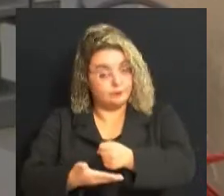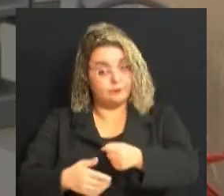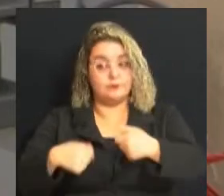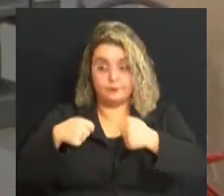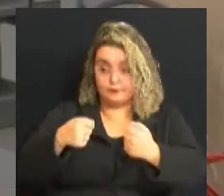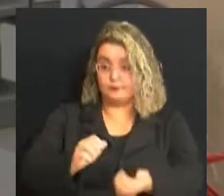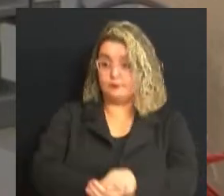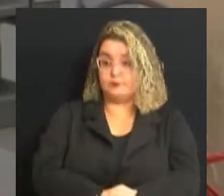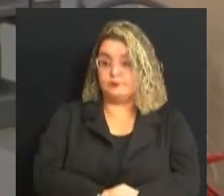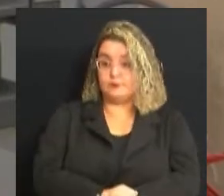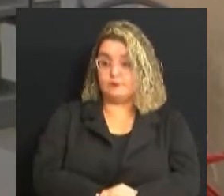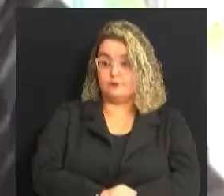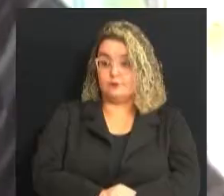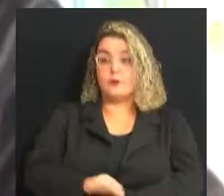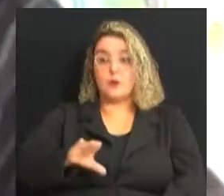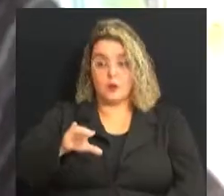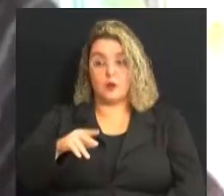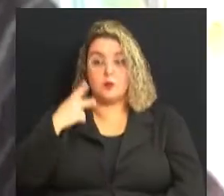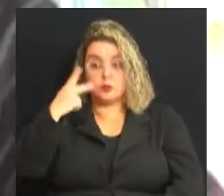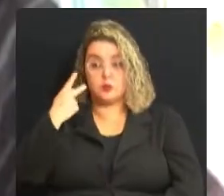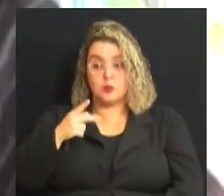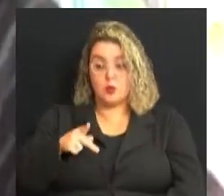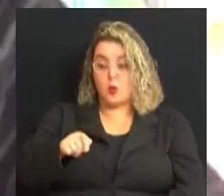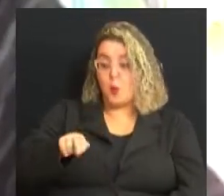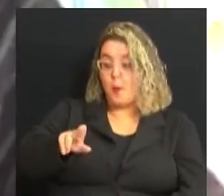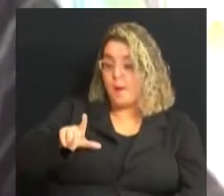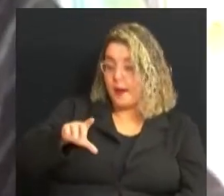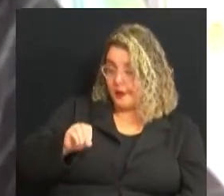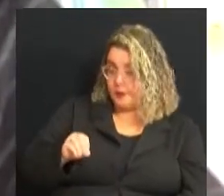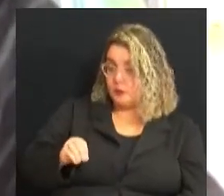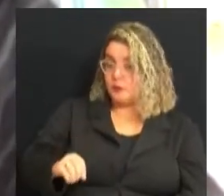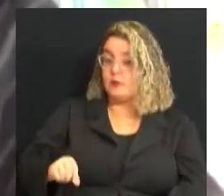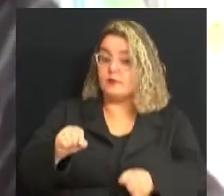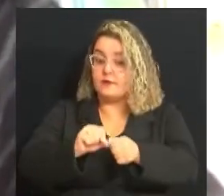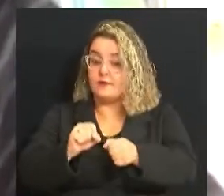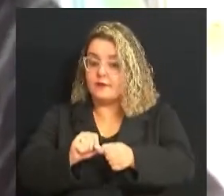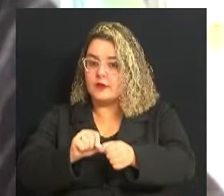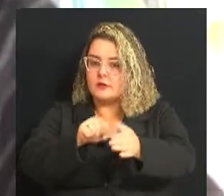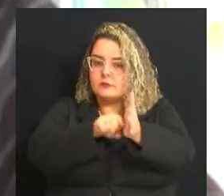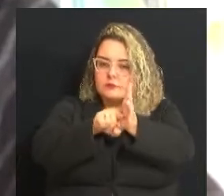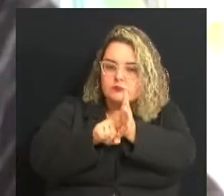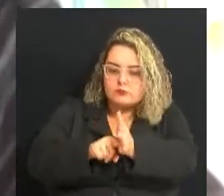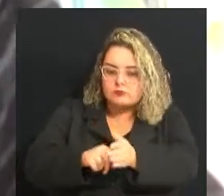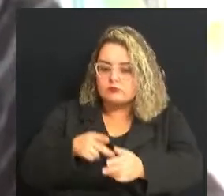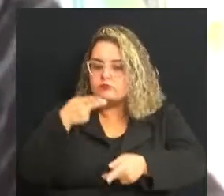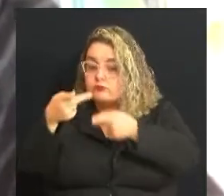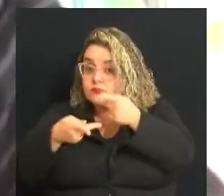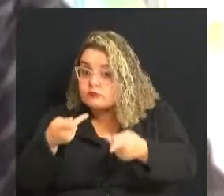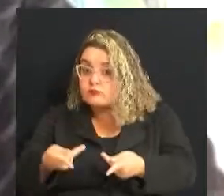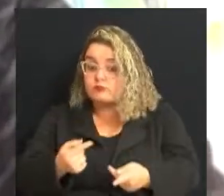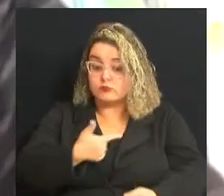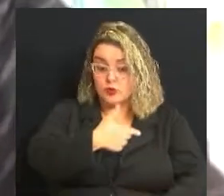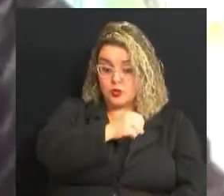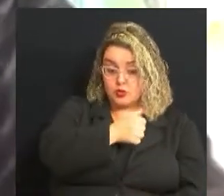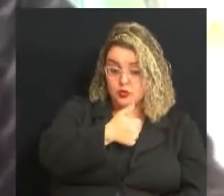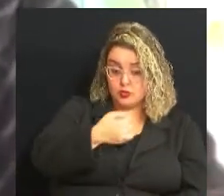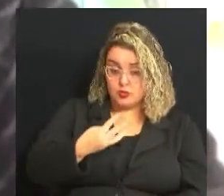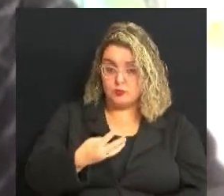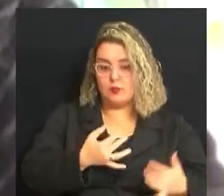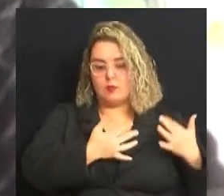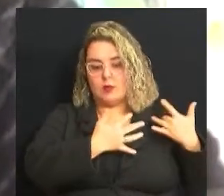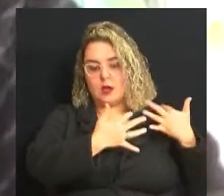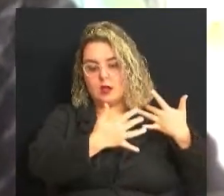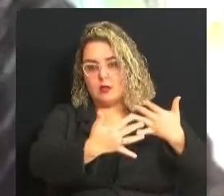direitos básicos que precisamos o cientista político Paulo de Tarso faz observações sobre isso ele diz que de